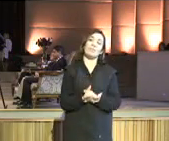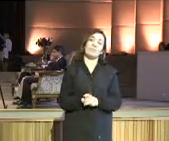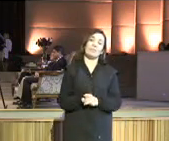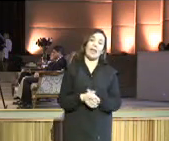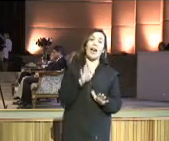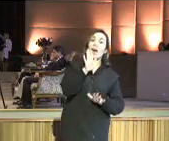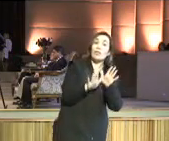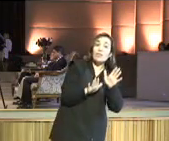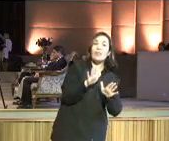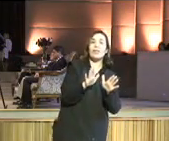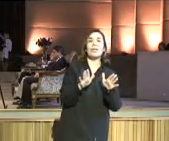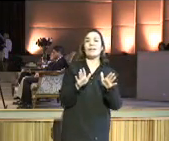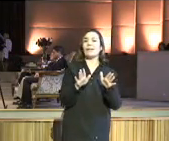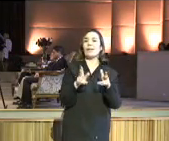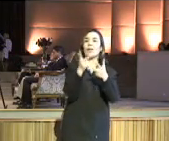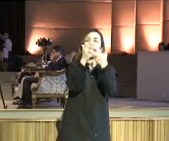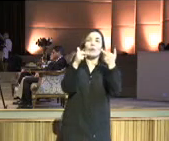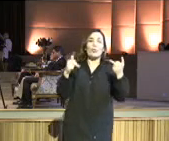mas o Senhor não falha,